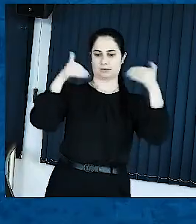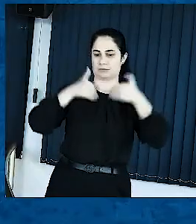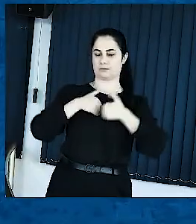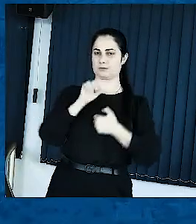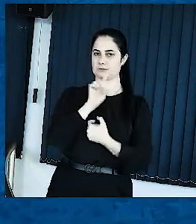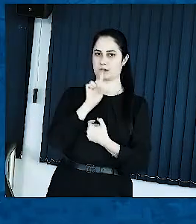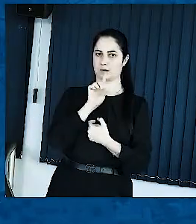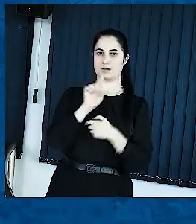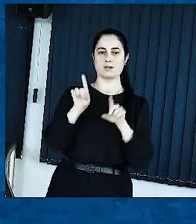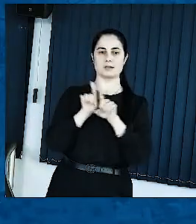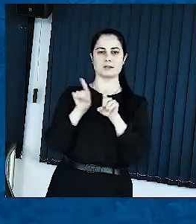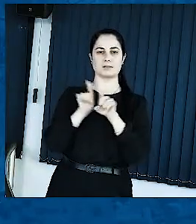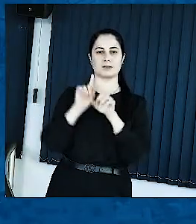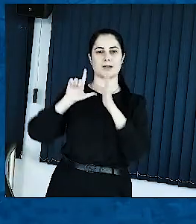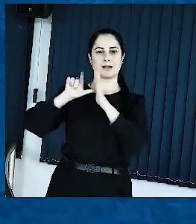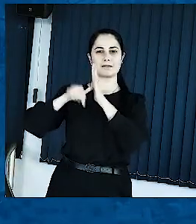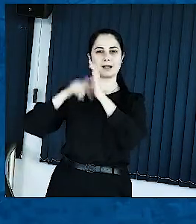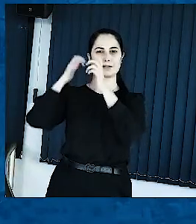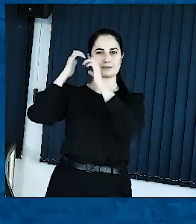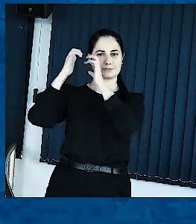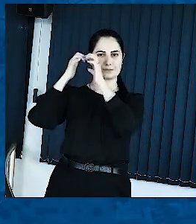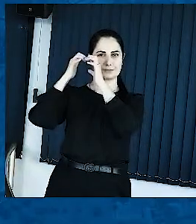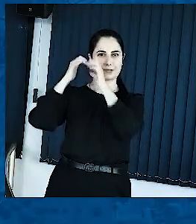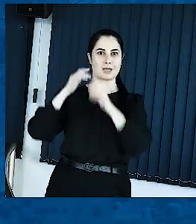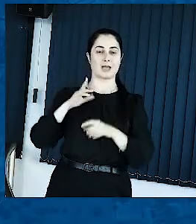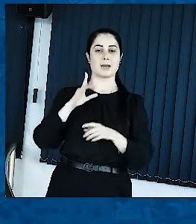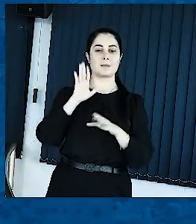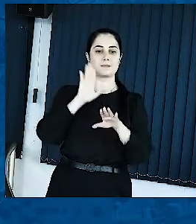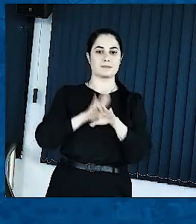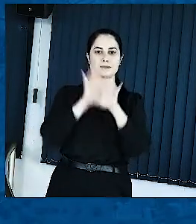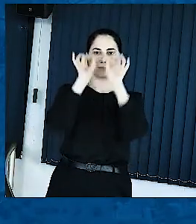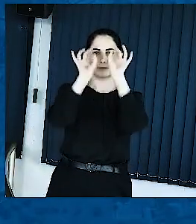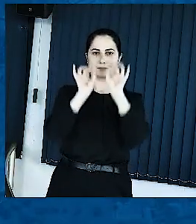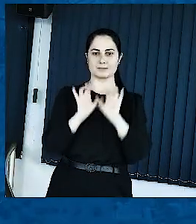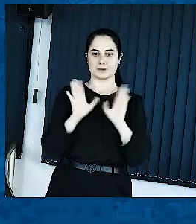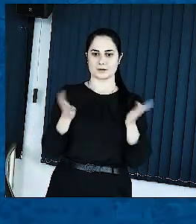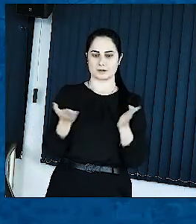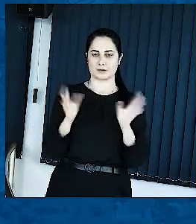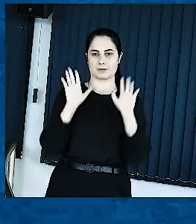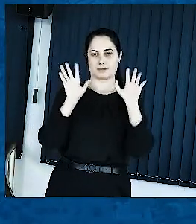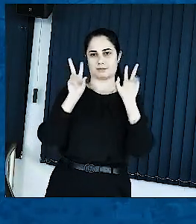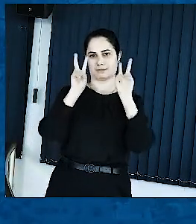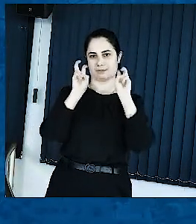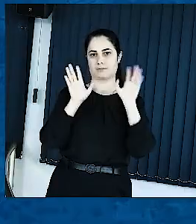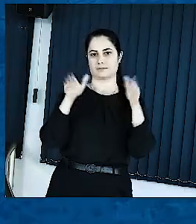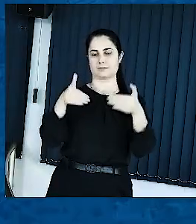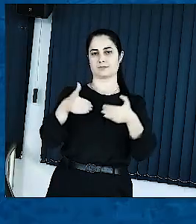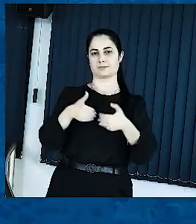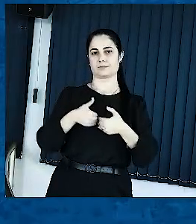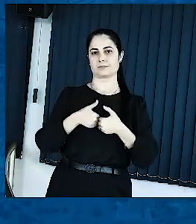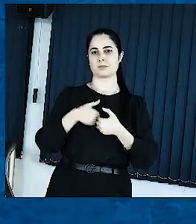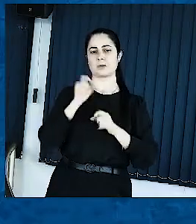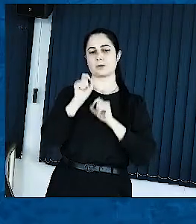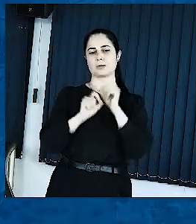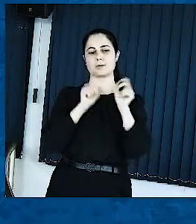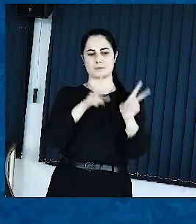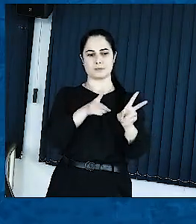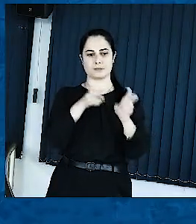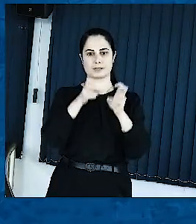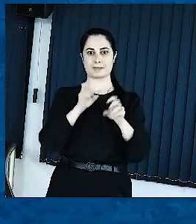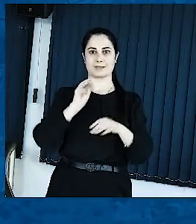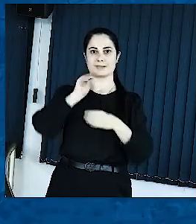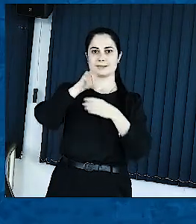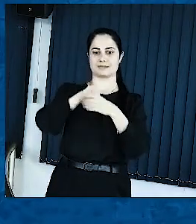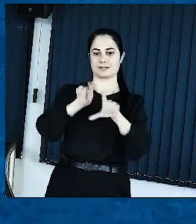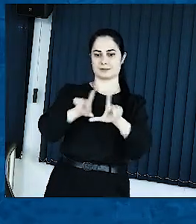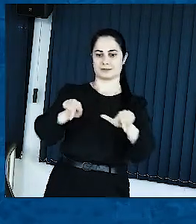mas de atraso do neurodesenvolvimento. Mas falando especificamente em autismo, o que chama atenção em uma criança, numa sala